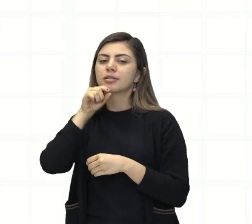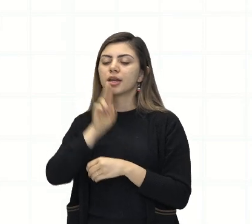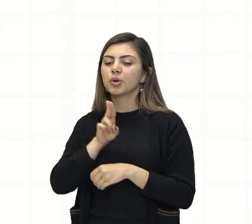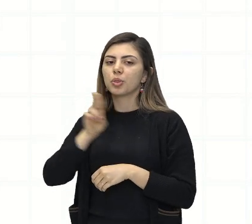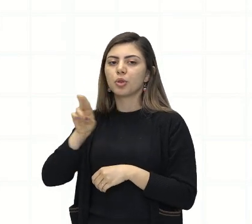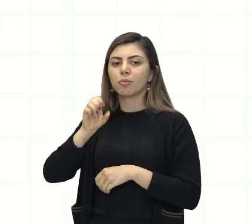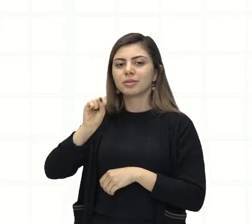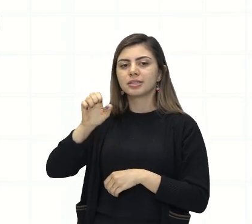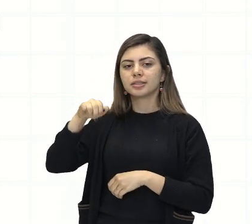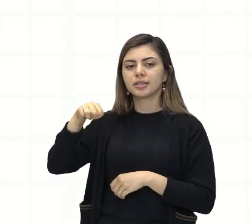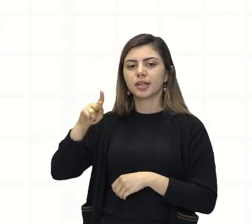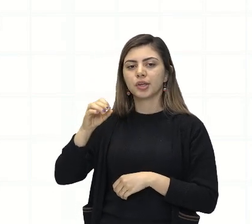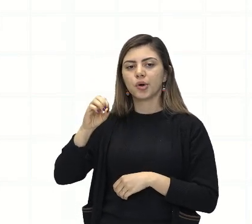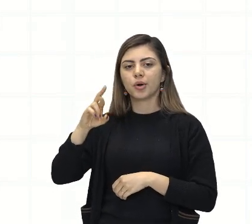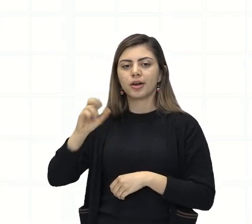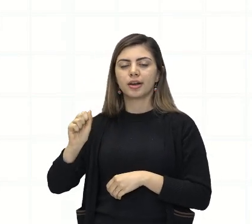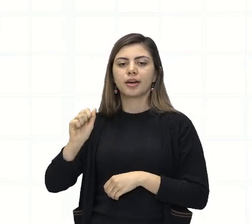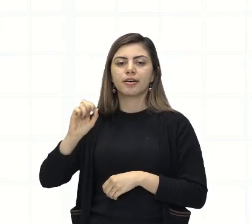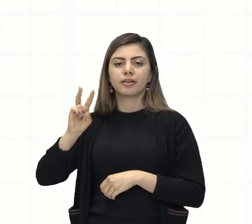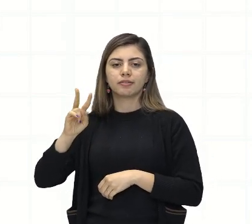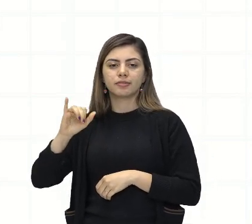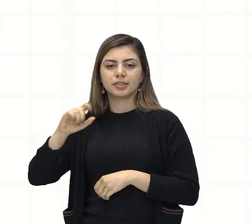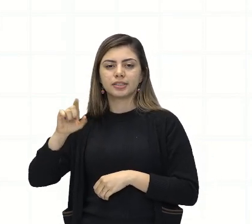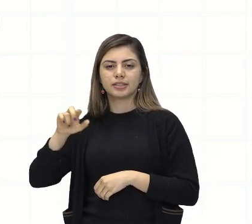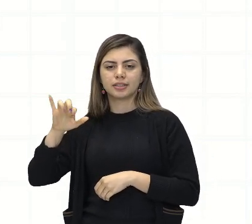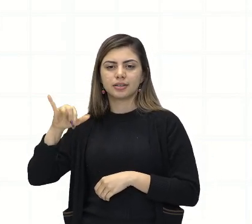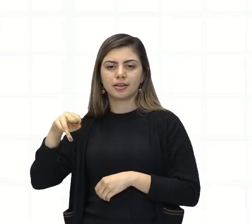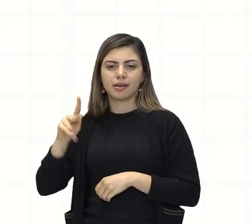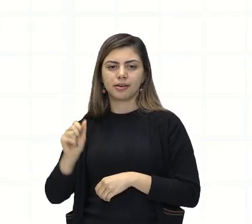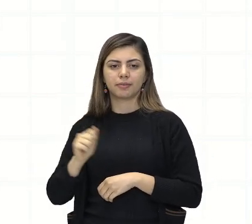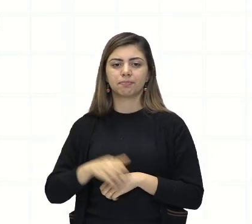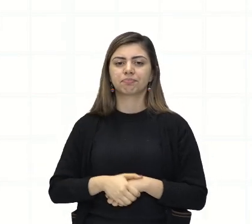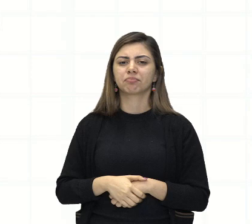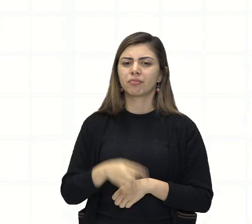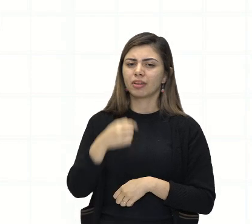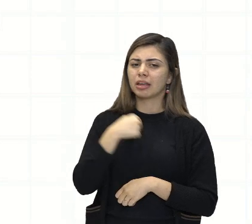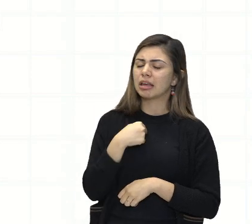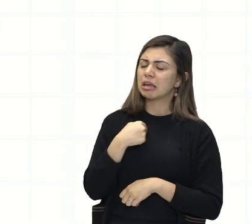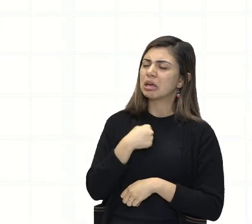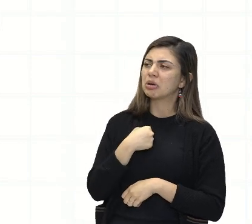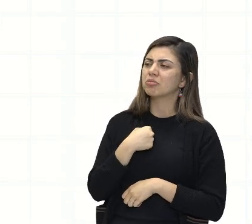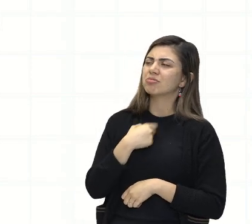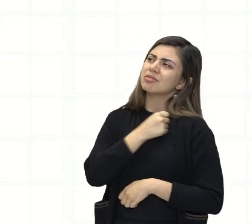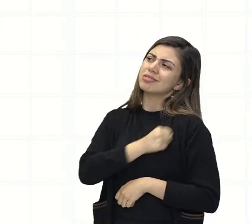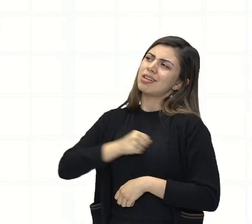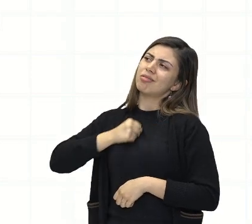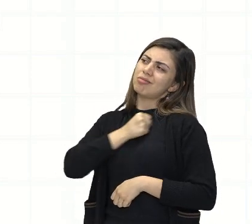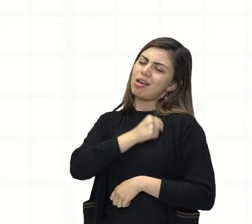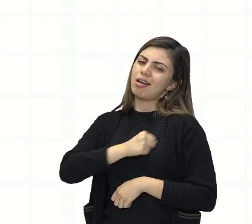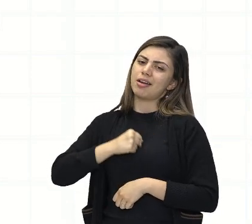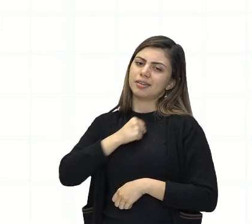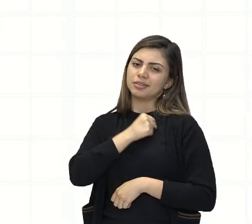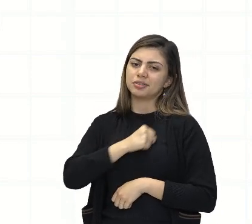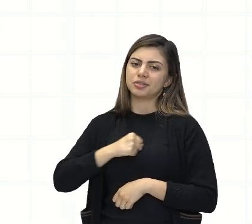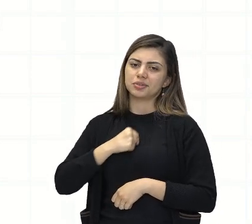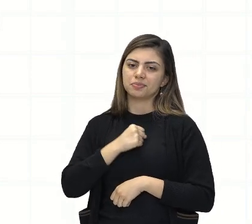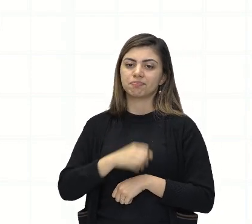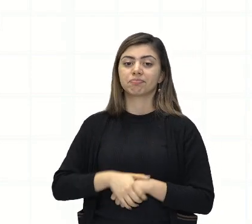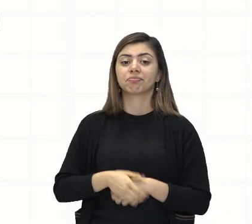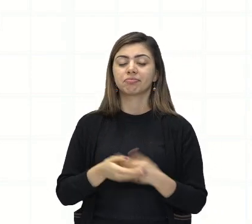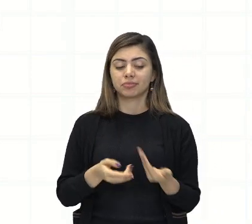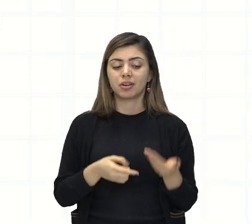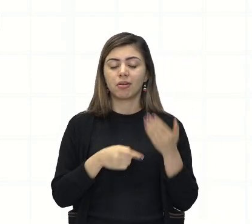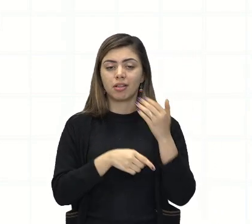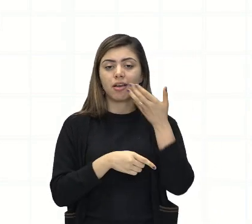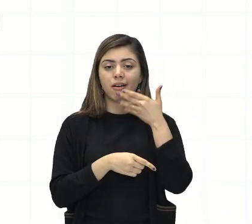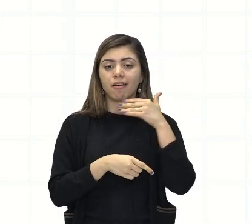senhora vizinha, e tinha respostas mais longas. Eu tô fazendo saudade. A nossa Nininha aí com